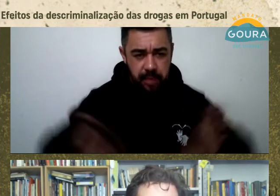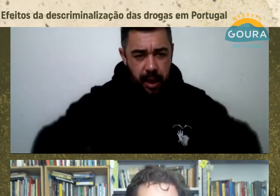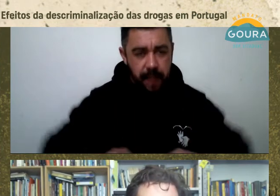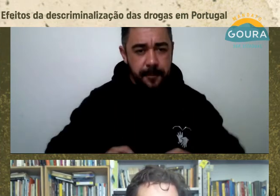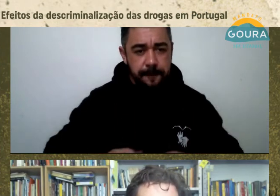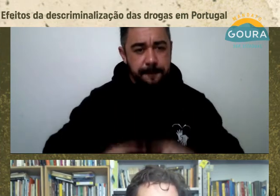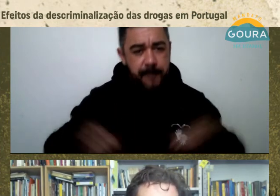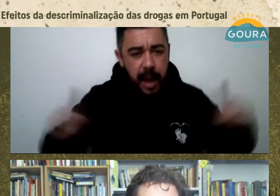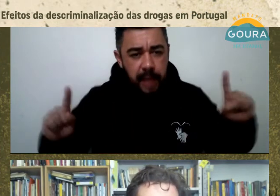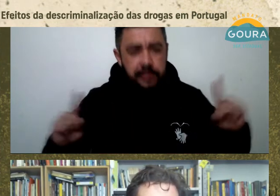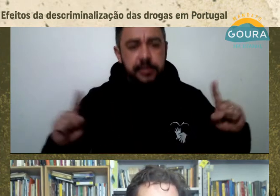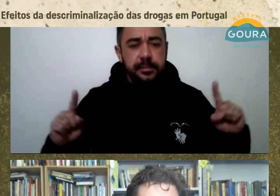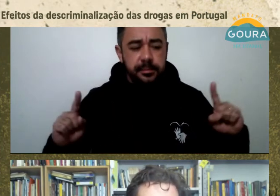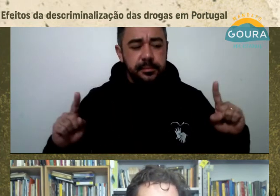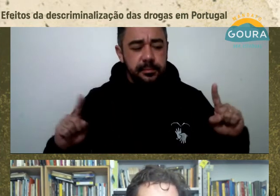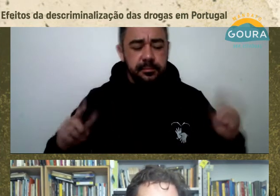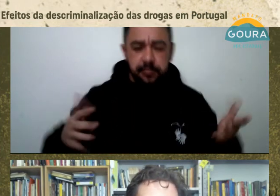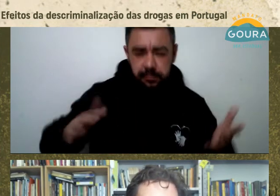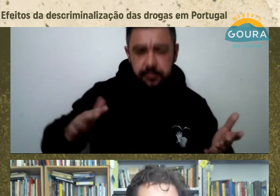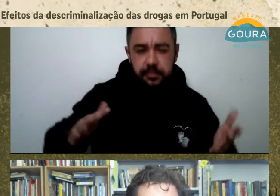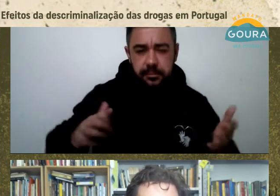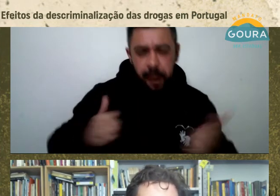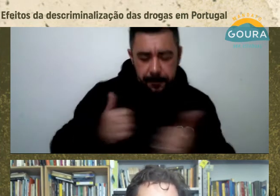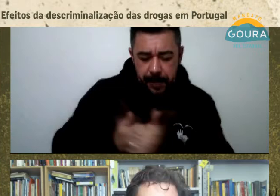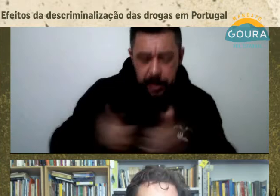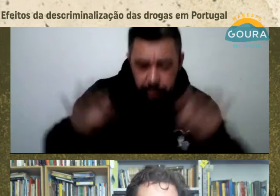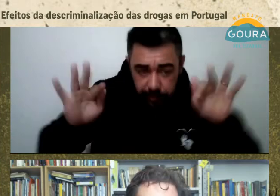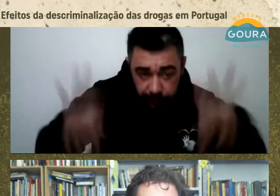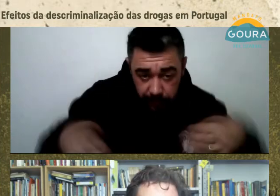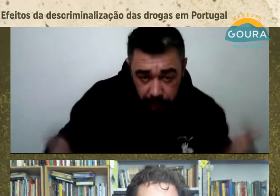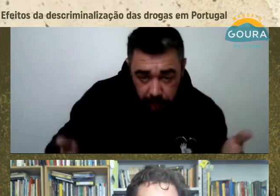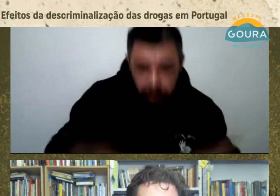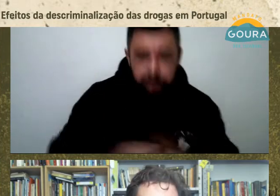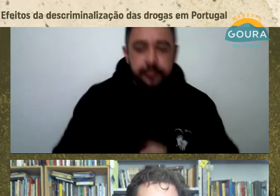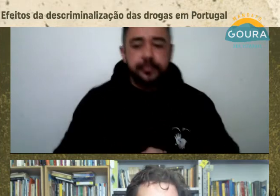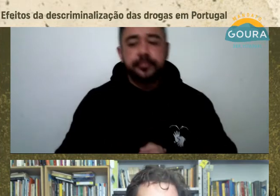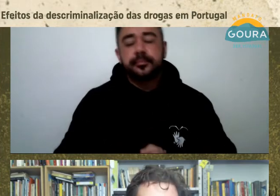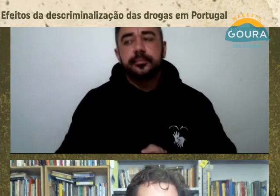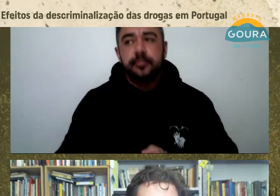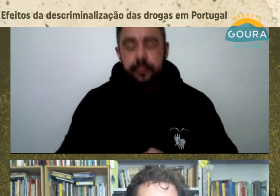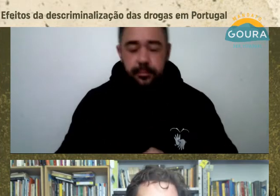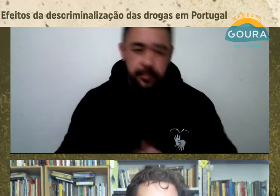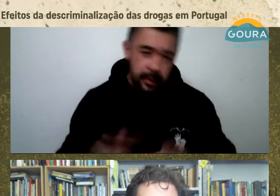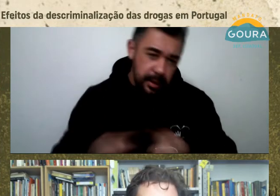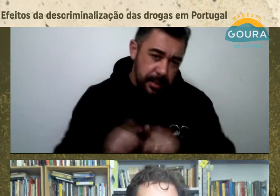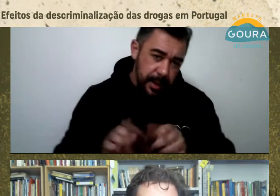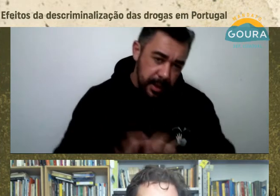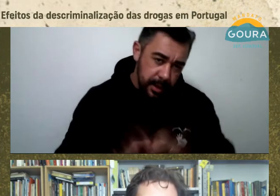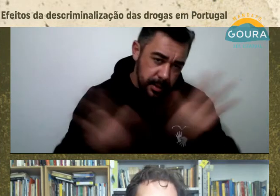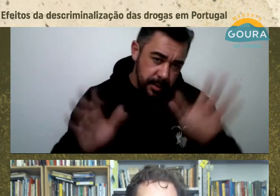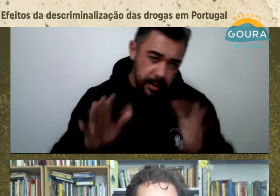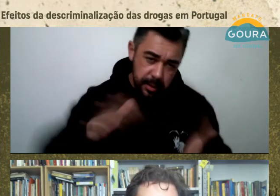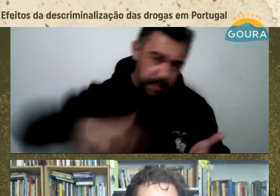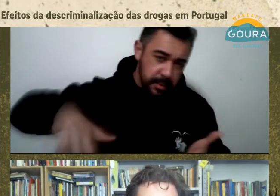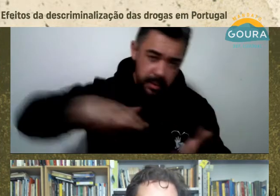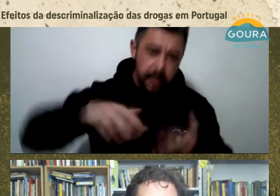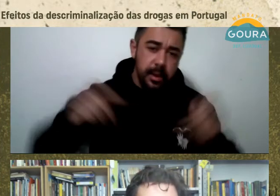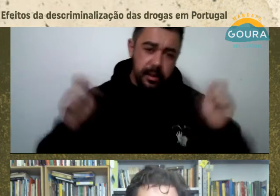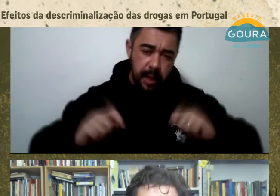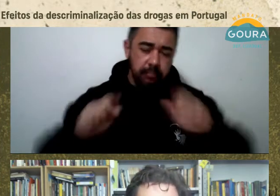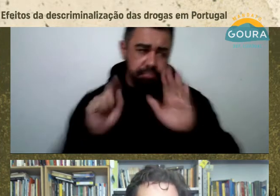chegando perto do fim e disponibilizando para discutir as questões que me queiram colocar,